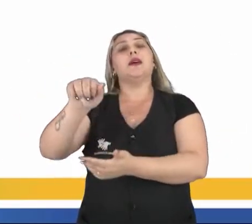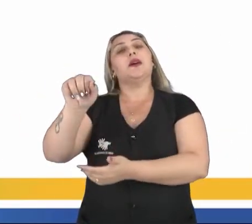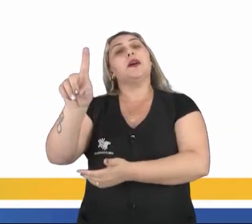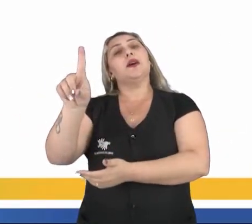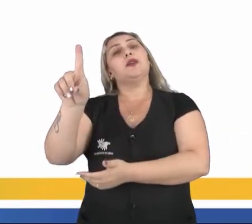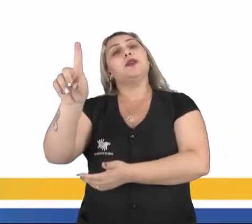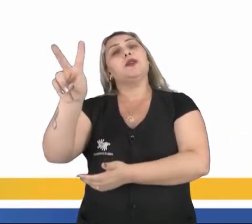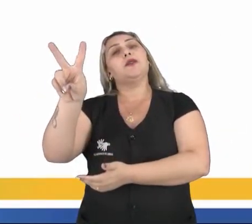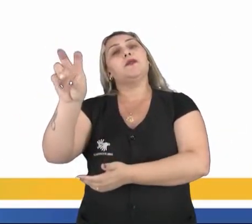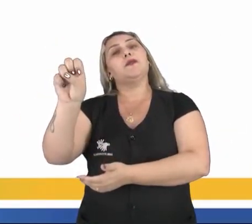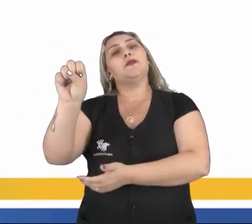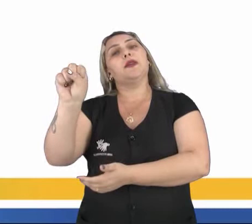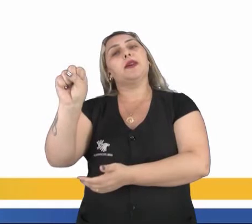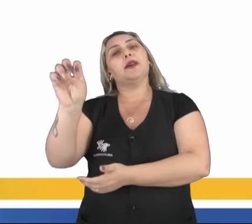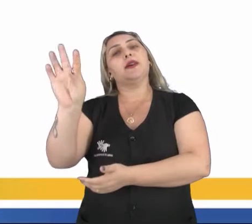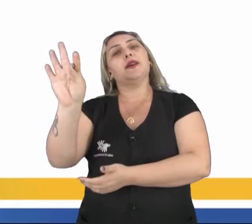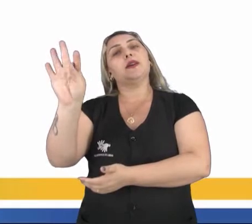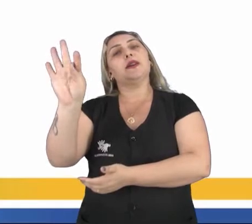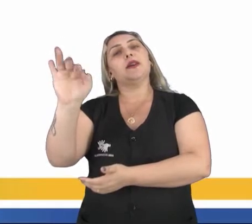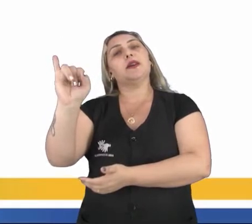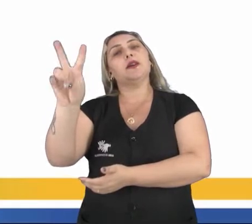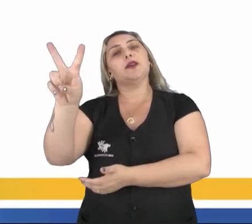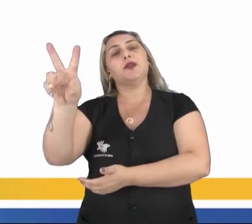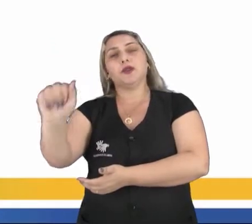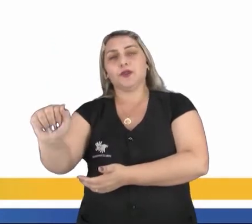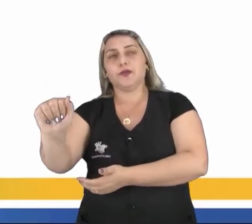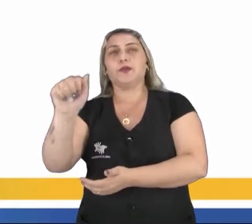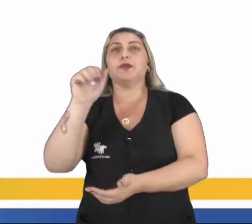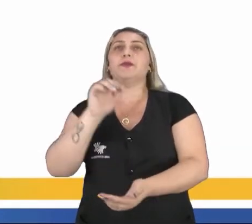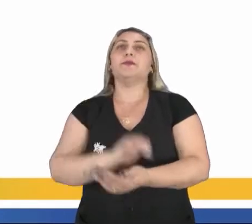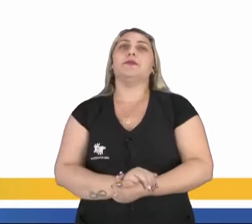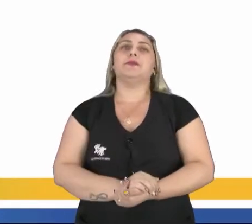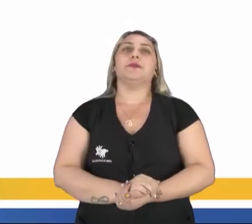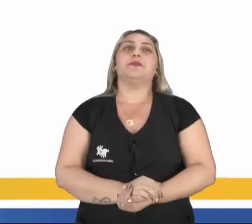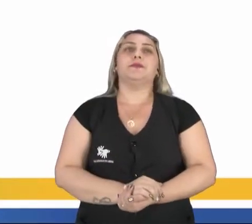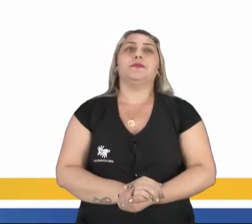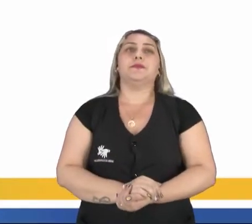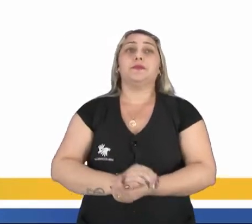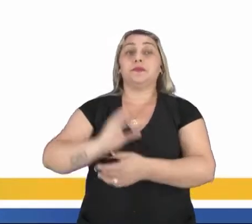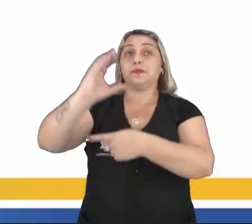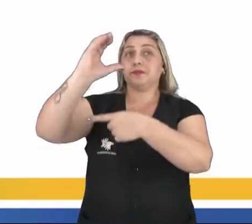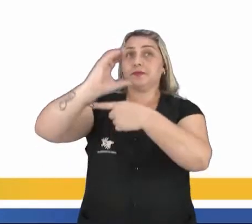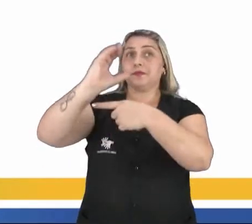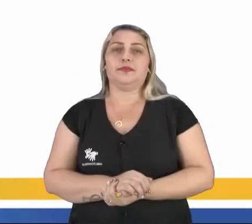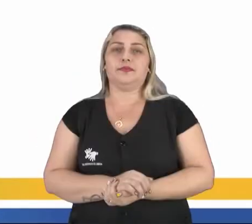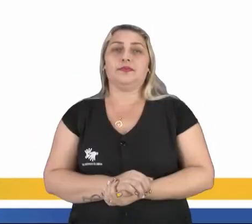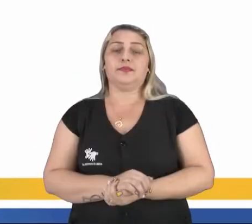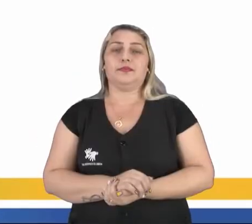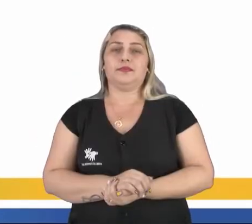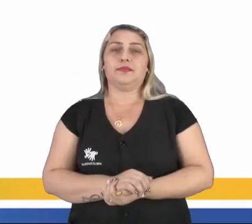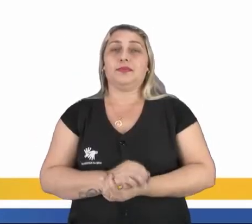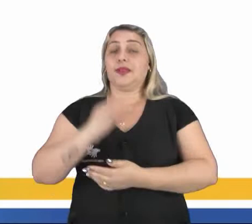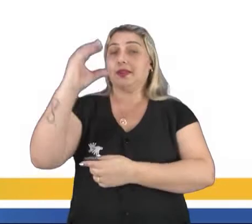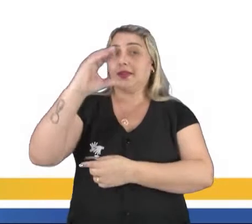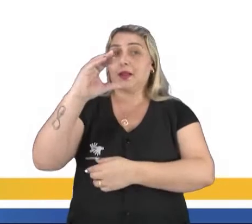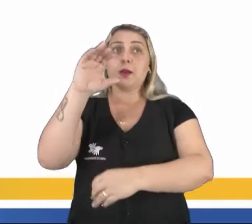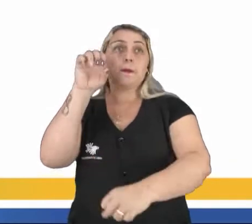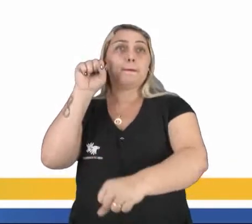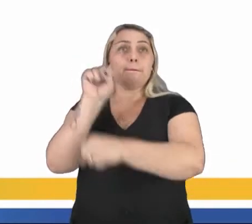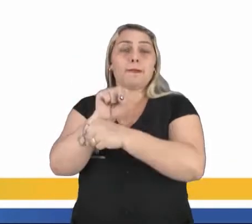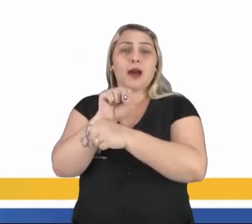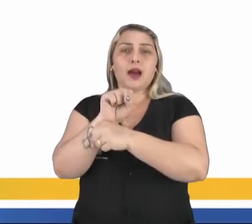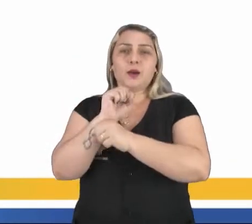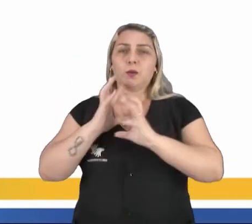esse mas ali dá uma ideia de adversidade, né? De adversativa, de oposição. Que na C nós